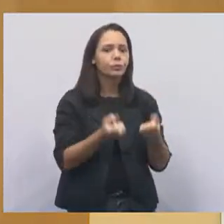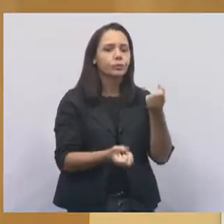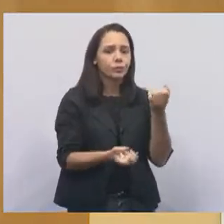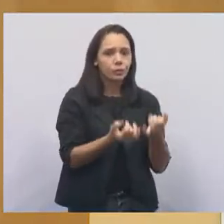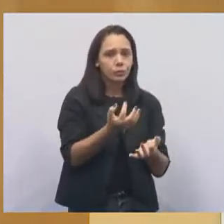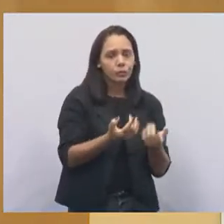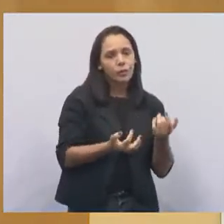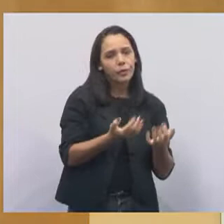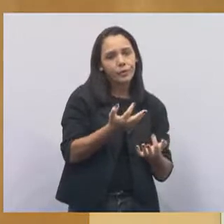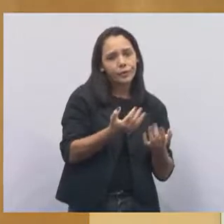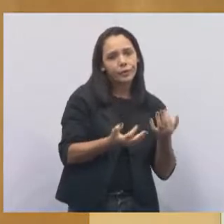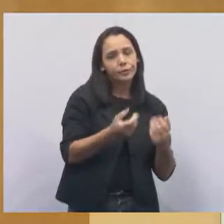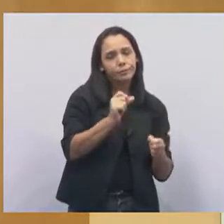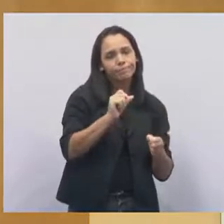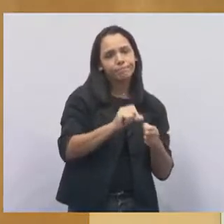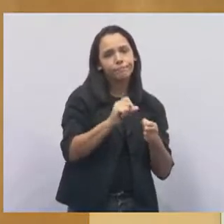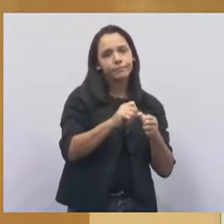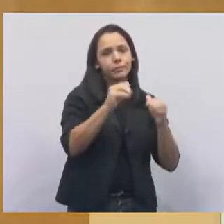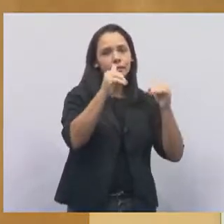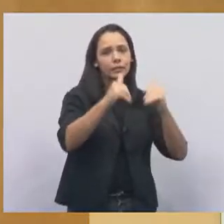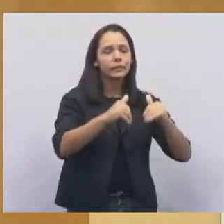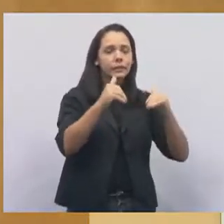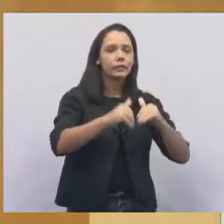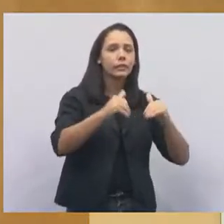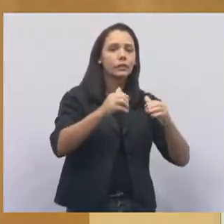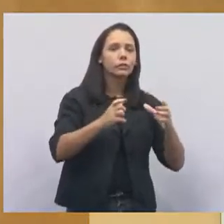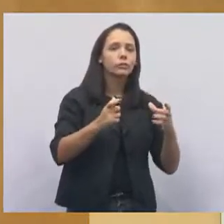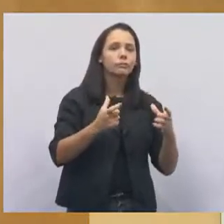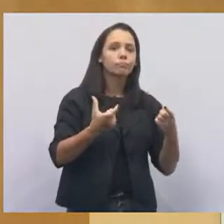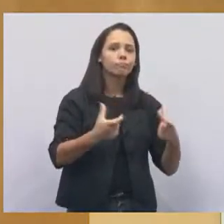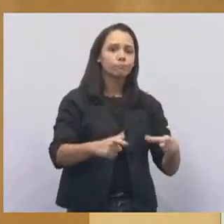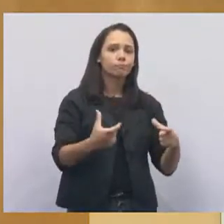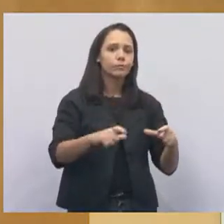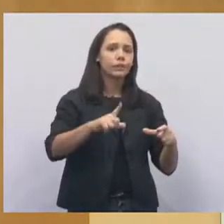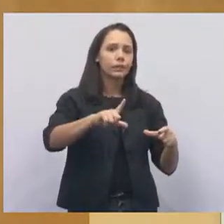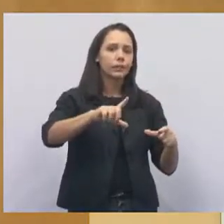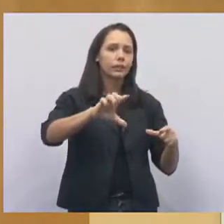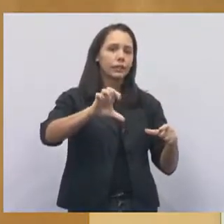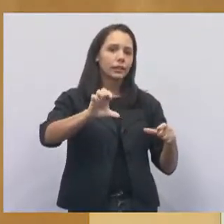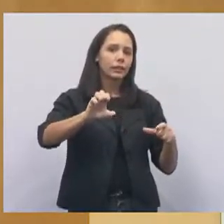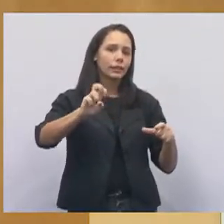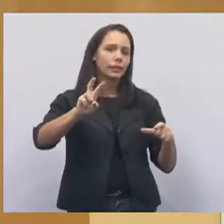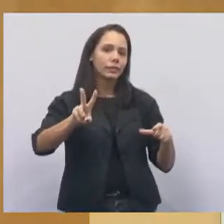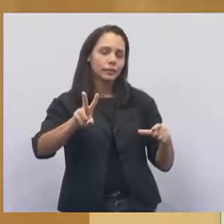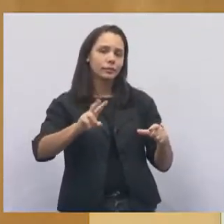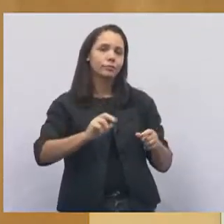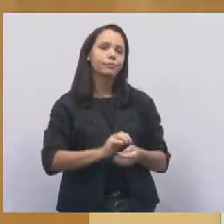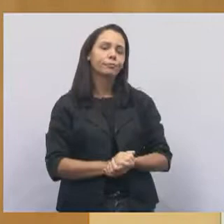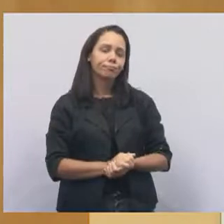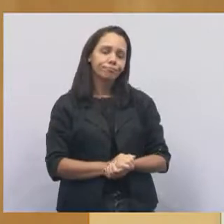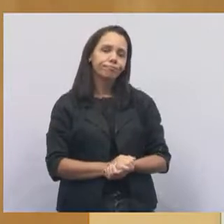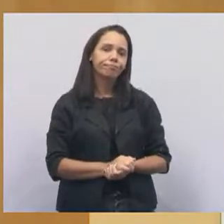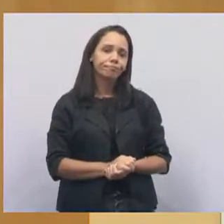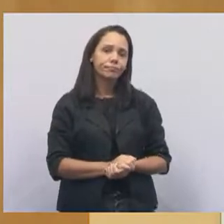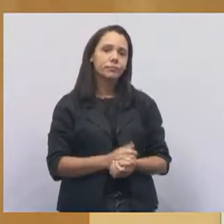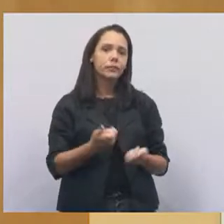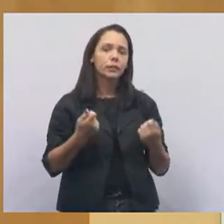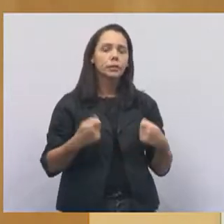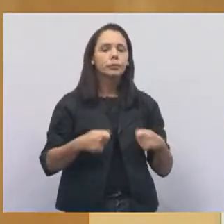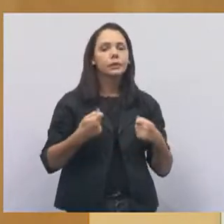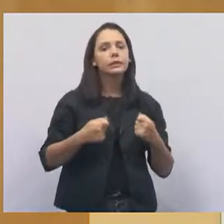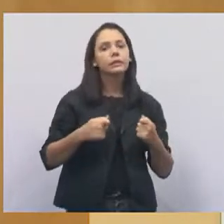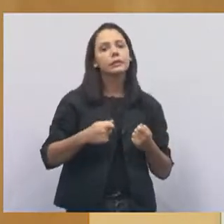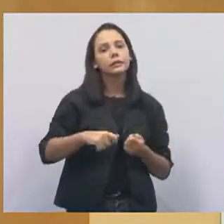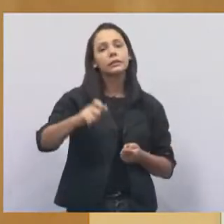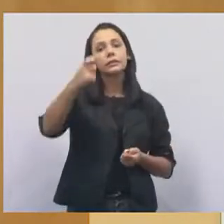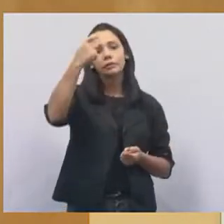nosso grupo acho que os vereadores viram e foi tomadas providências né então se faz uma conscientização também eu tenho certeza que a